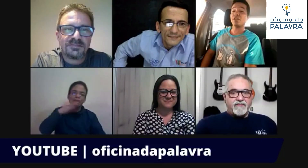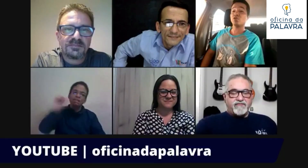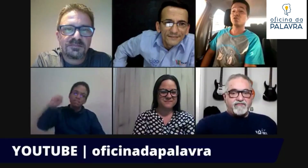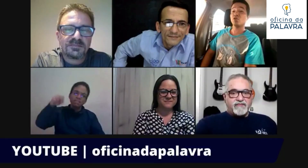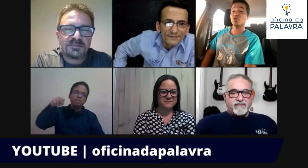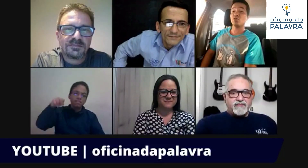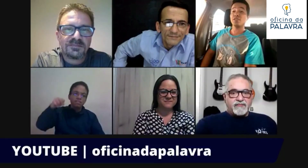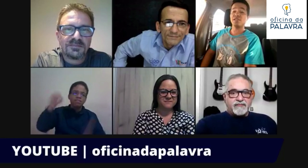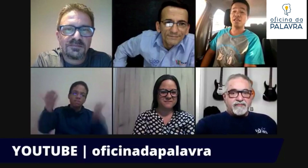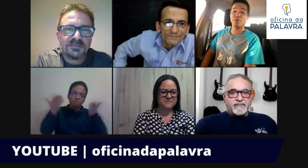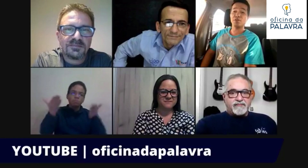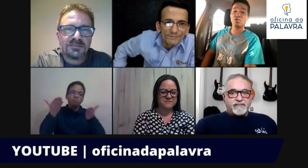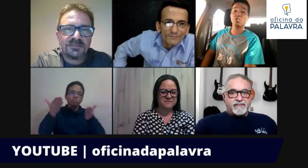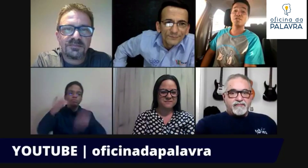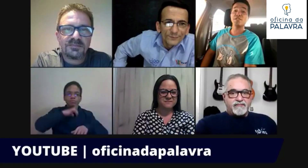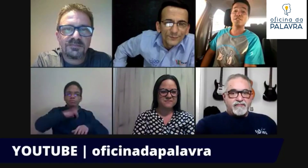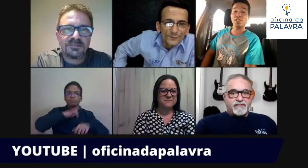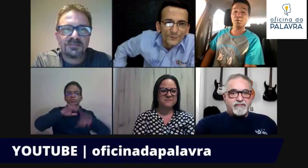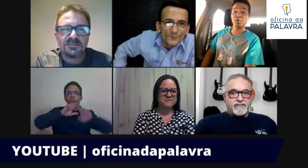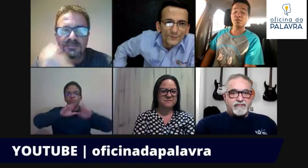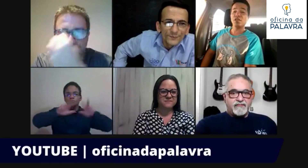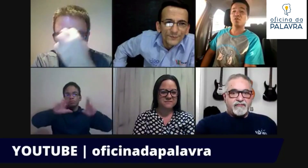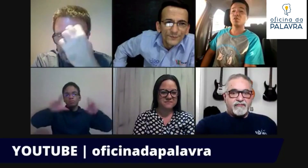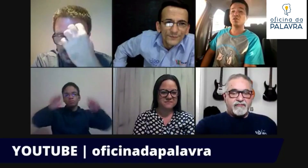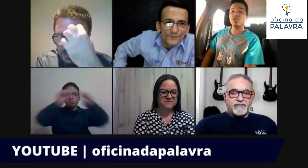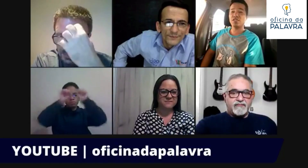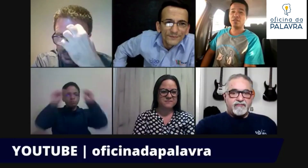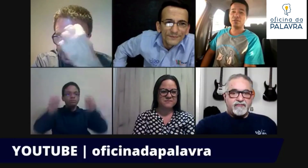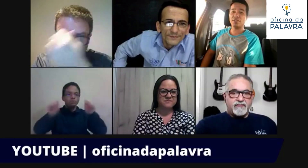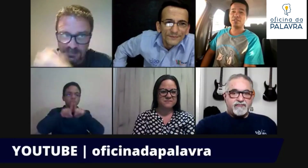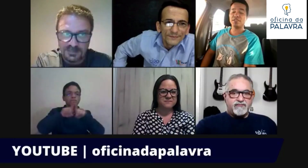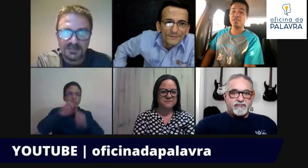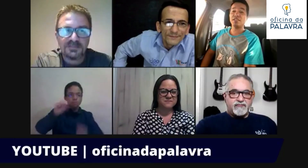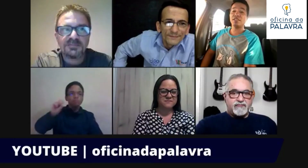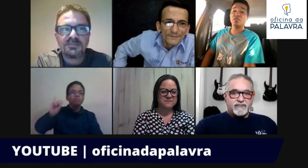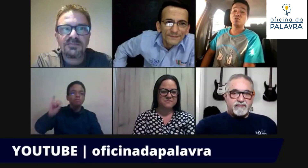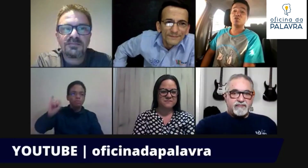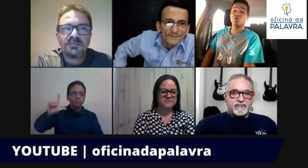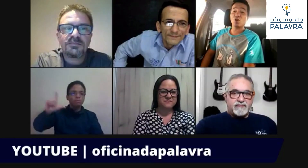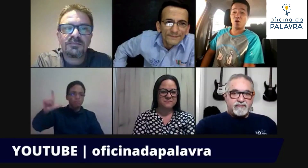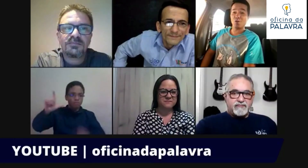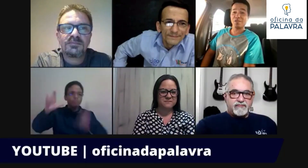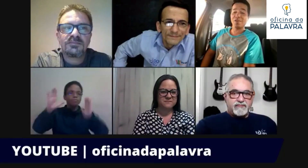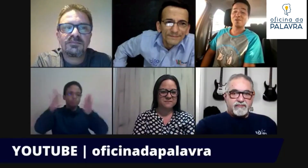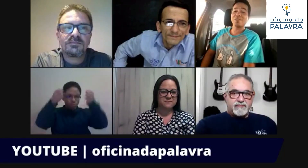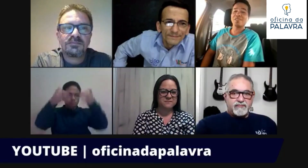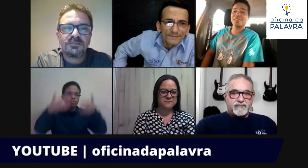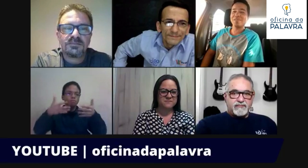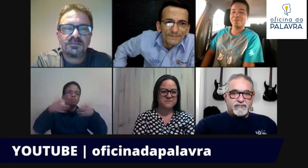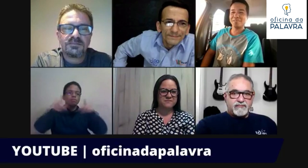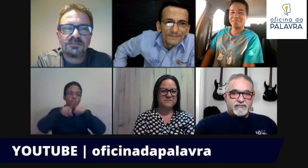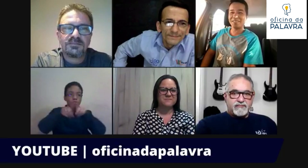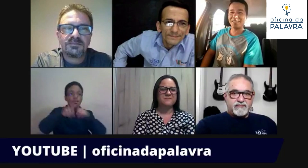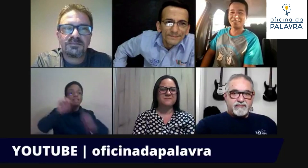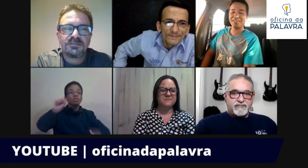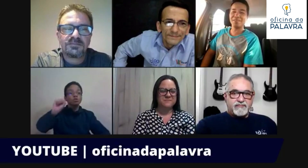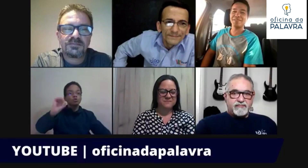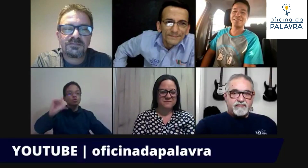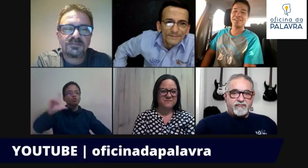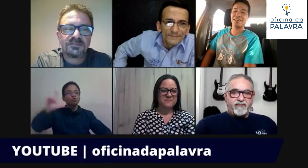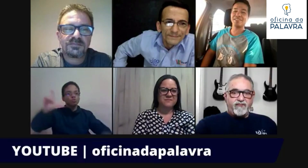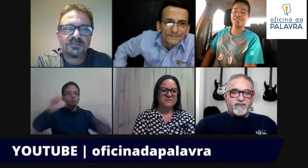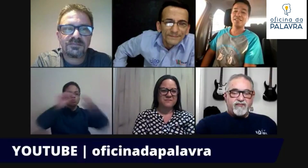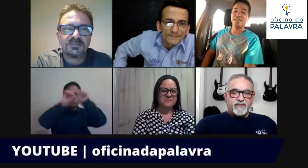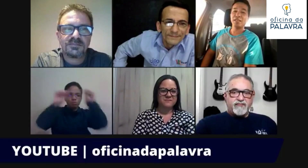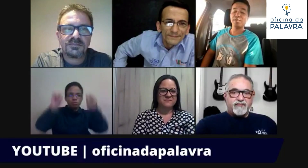Tem vários outros sistemas, como o SIL, que é um outro sistema de escrita, tem o SOL, que é um outro sistema de escrita em